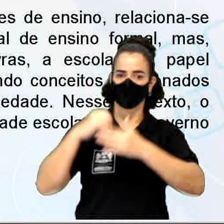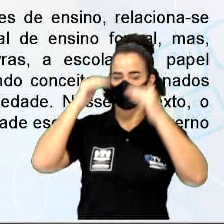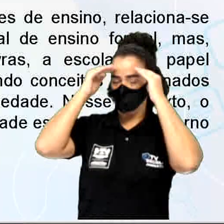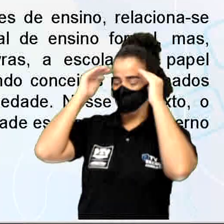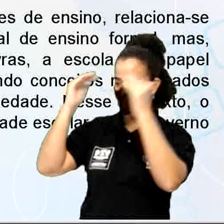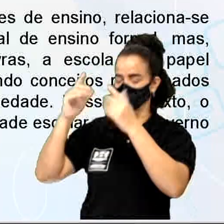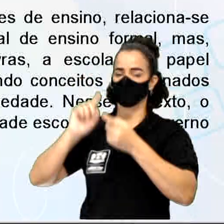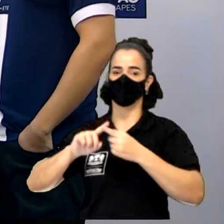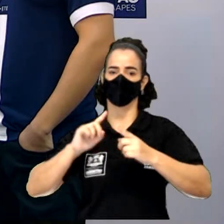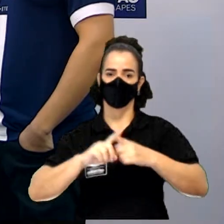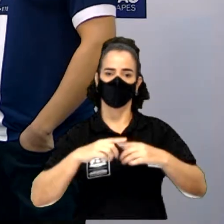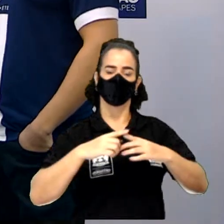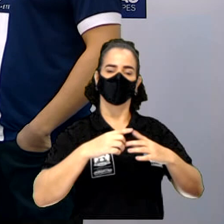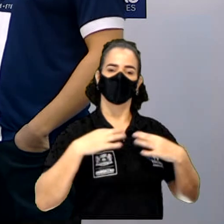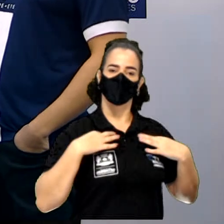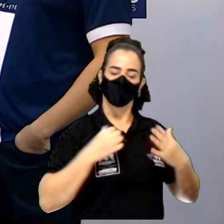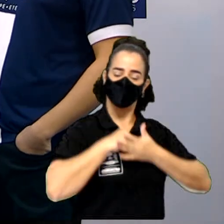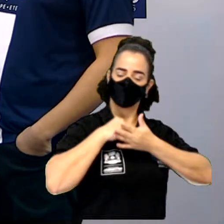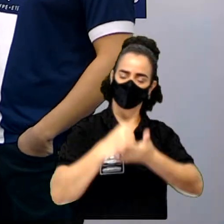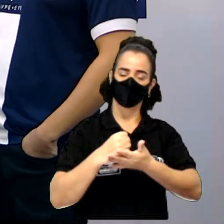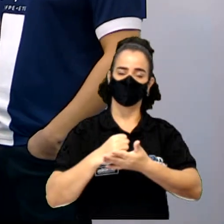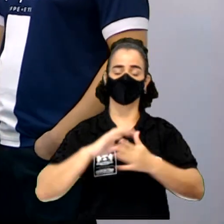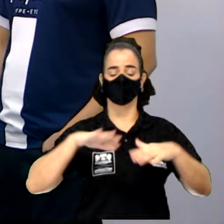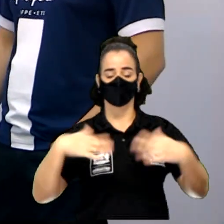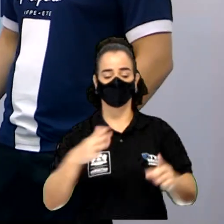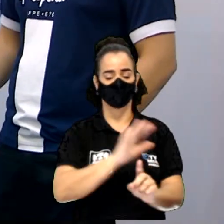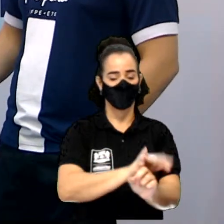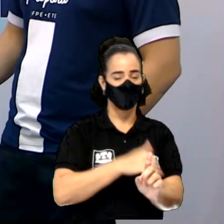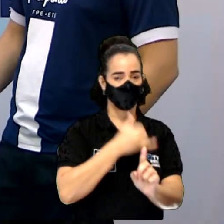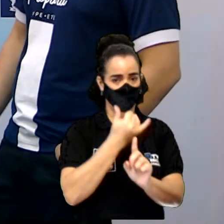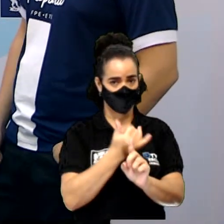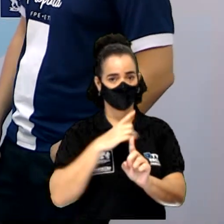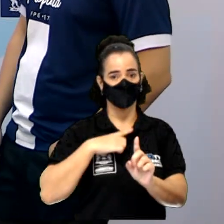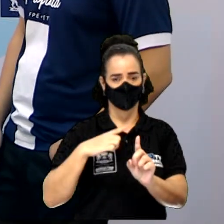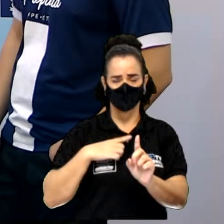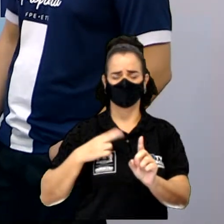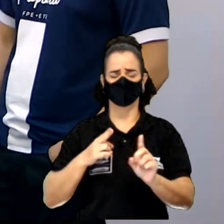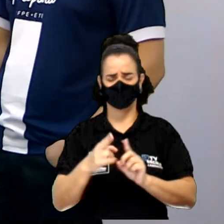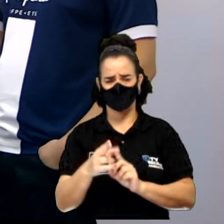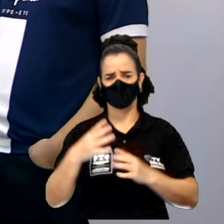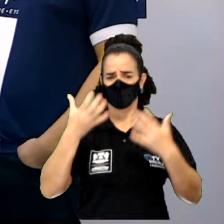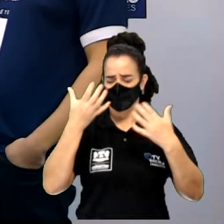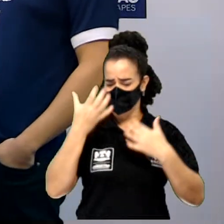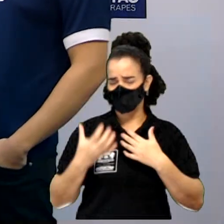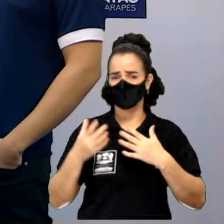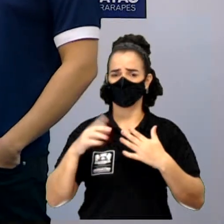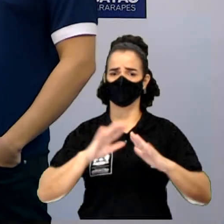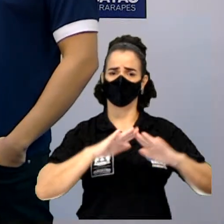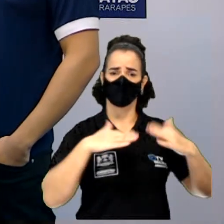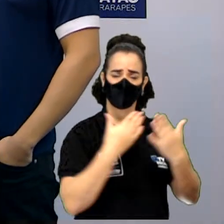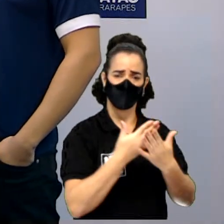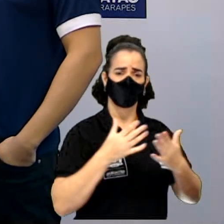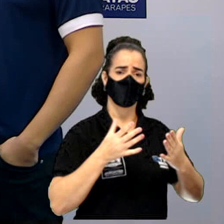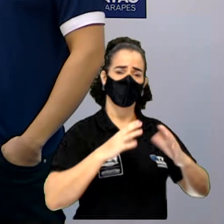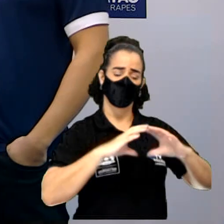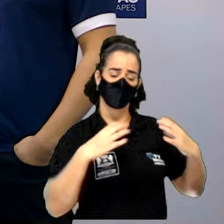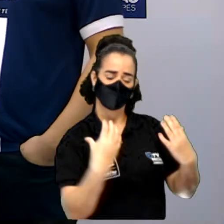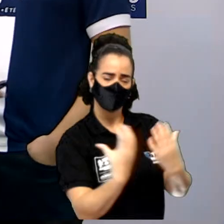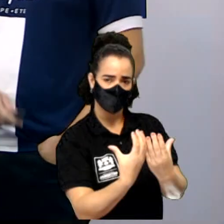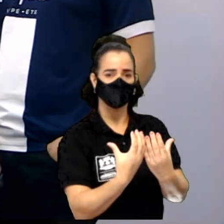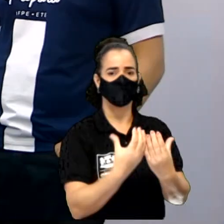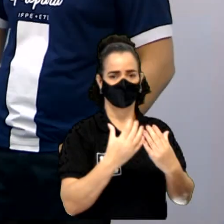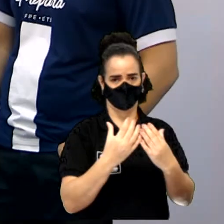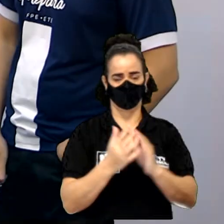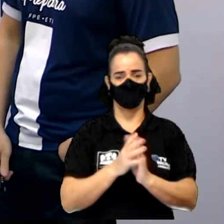solidariedade. Nesse contexto, o bullying vem sendo tratado com cada vez mais seriedade pela comunidade escolar e pelo governo de